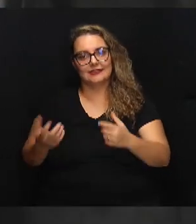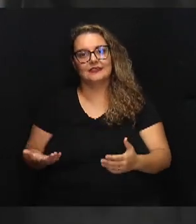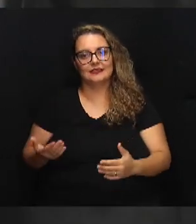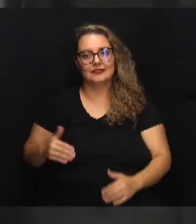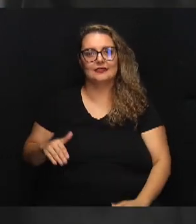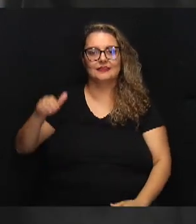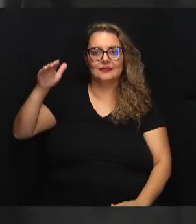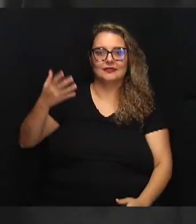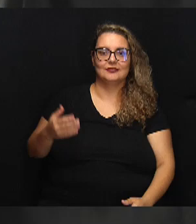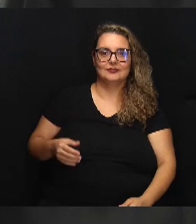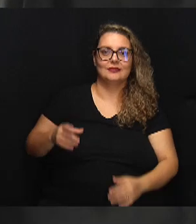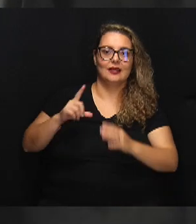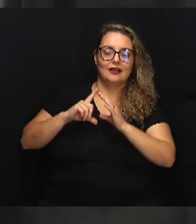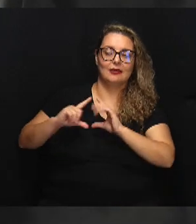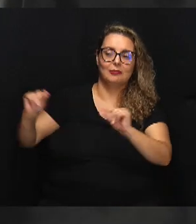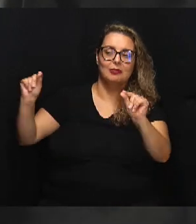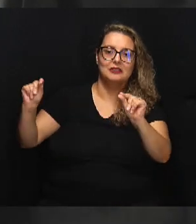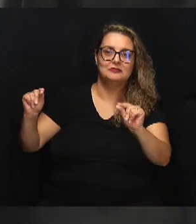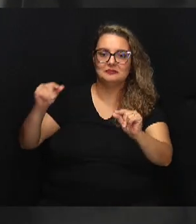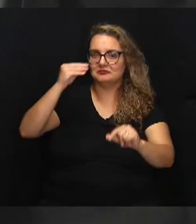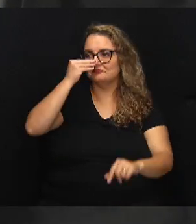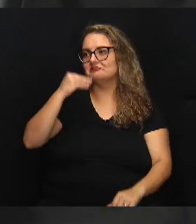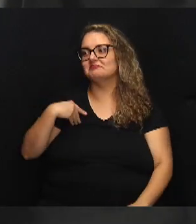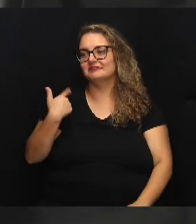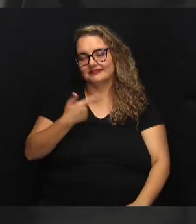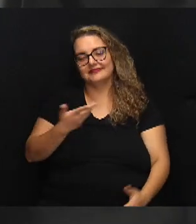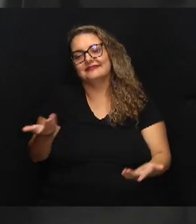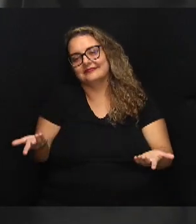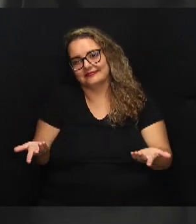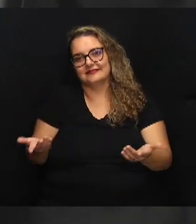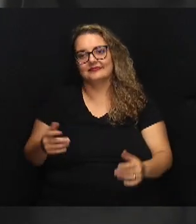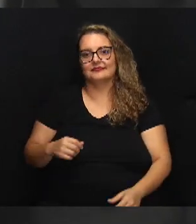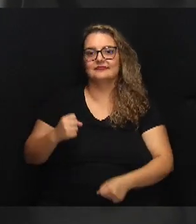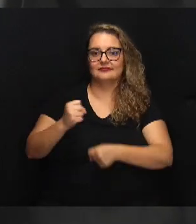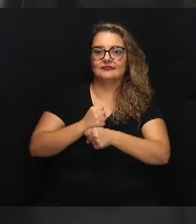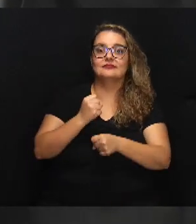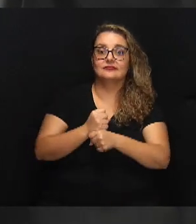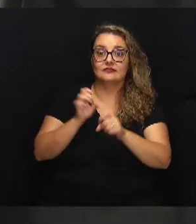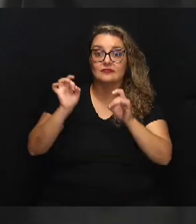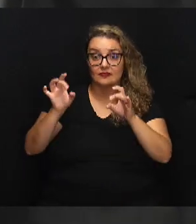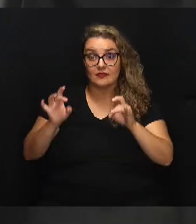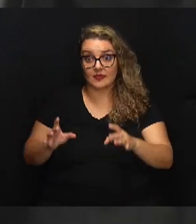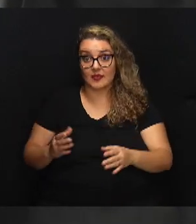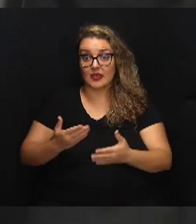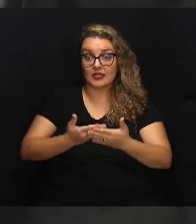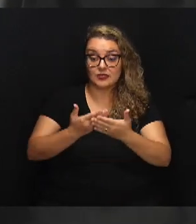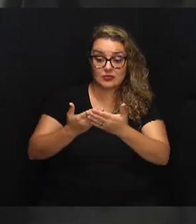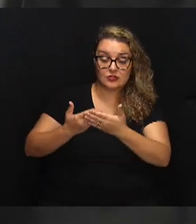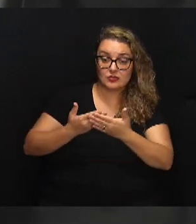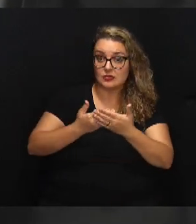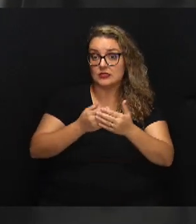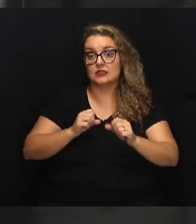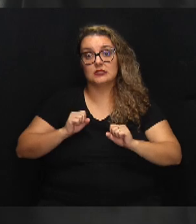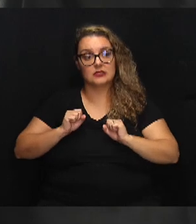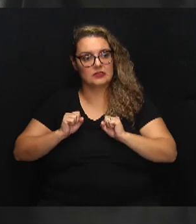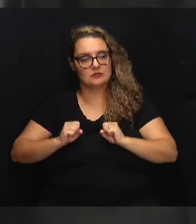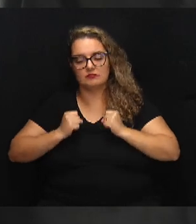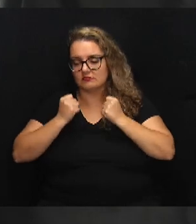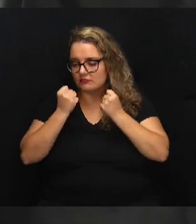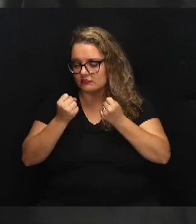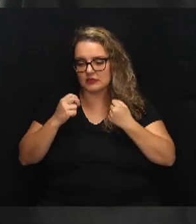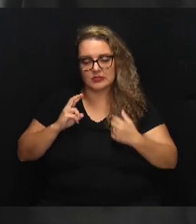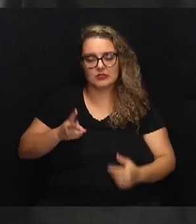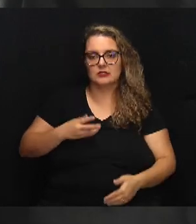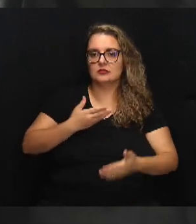cresceu, né? E tá indo embora. Sim. Né? E foi um ano muito, muito especial, de muito estudo, né? Sempre me dediquei muito também